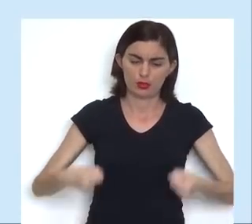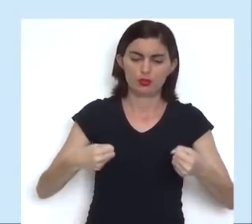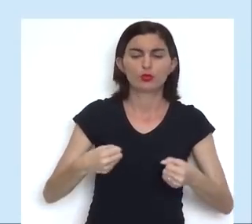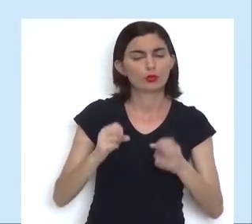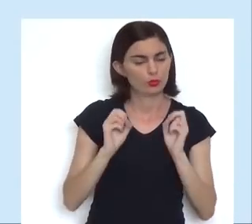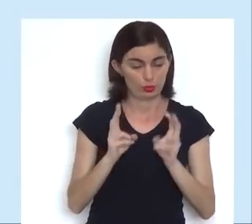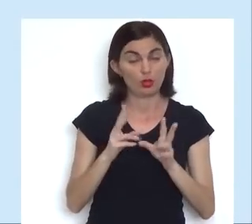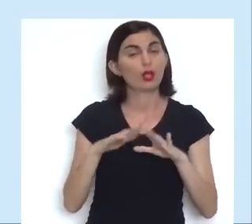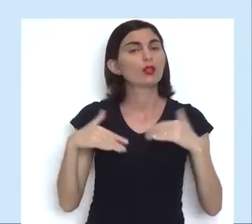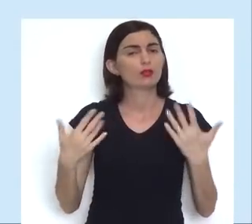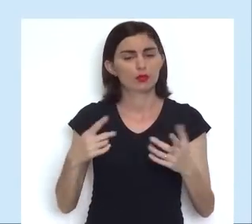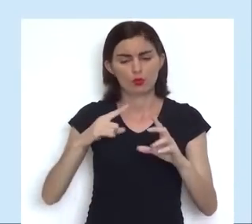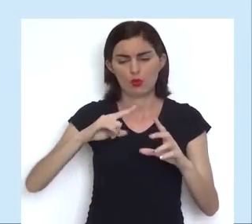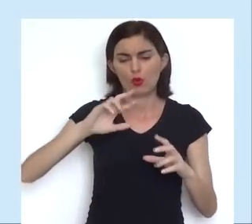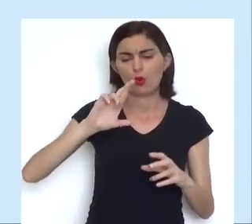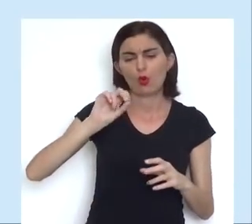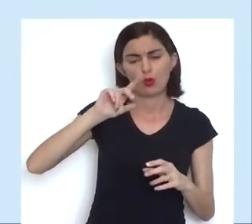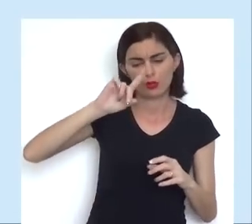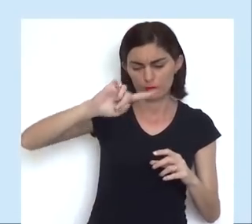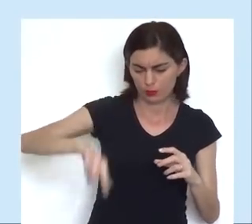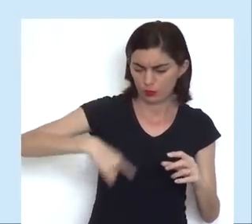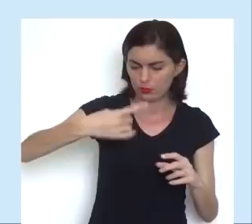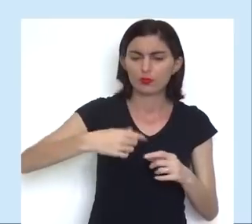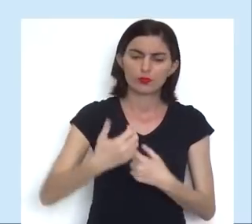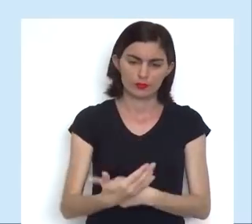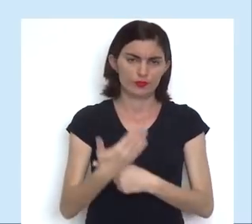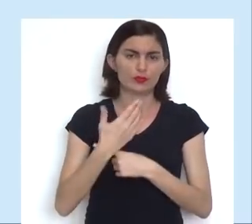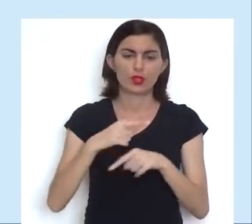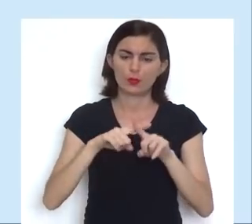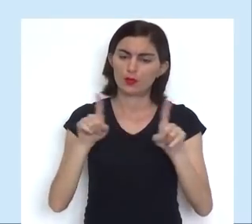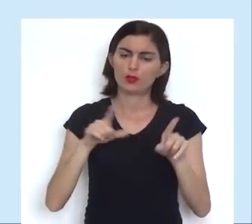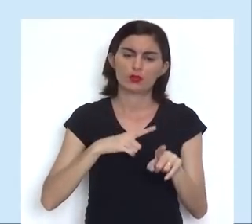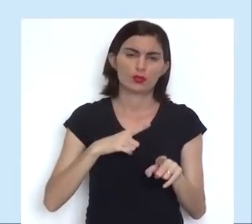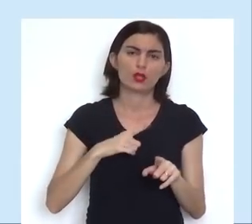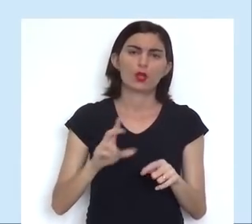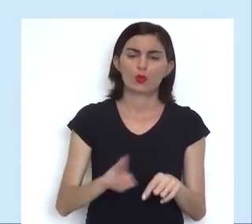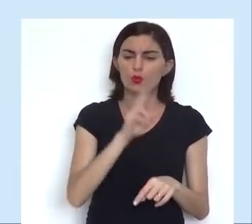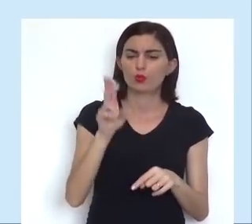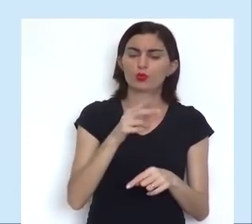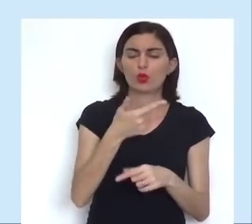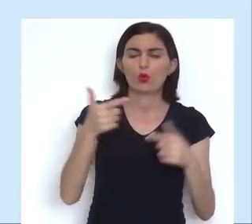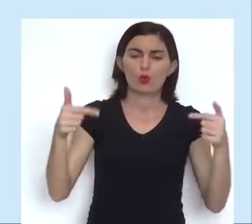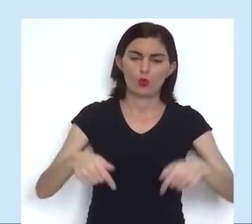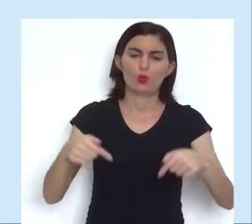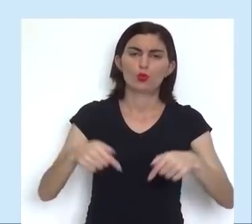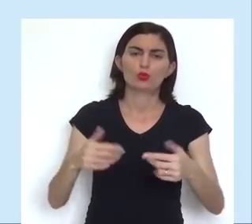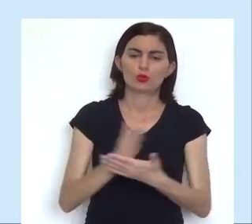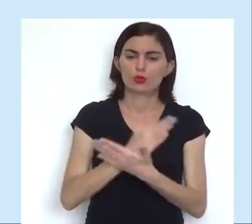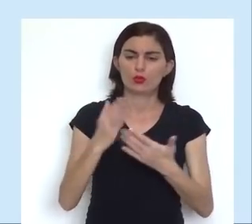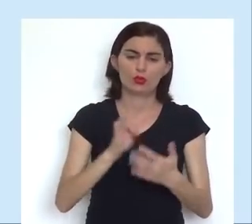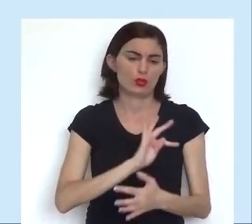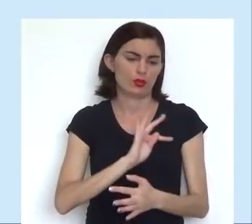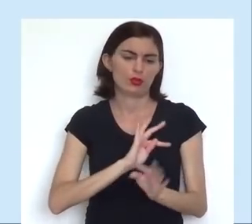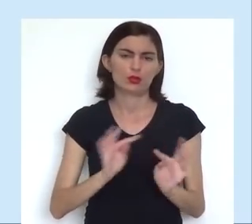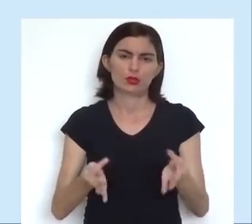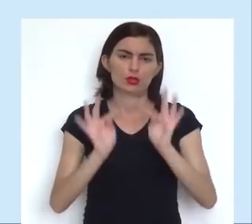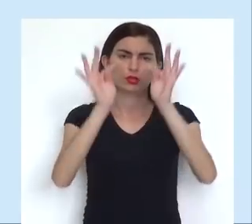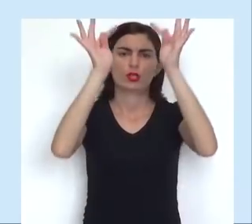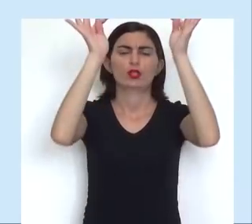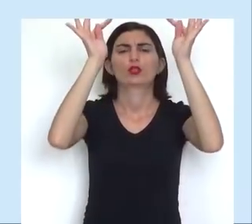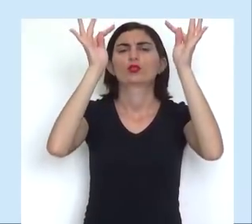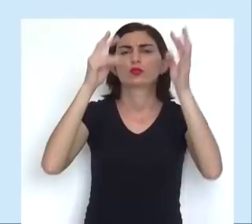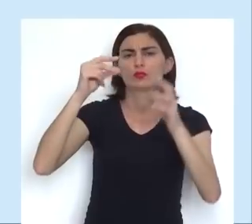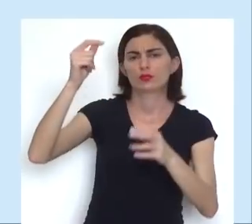mercadoria. Okay? Então a roda ela auxilia, mas a gente vai ter ainda utilizando hoje algumas tecnologias